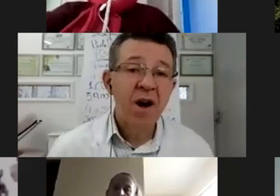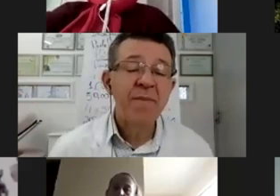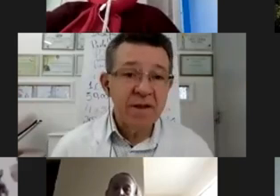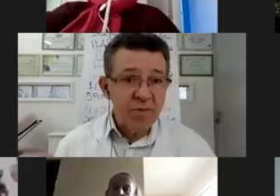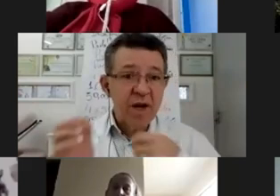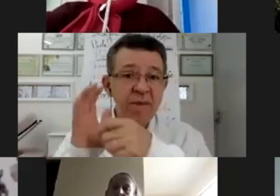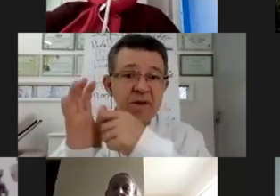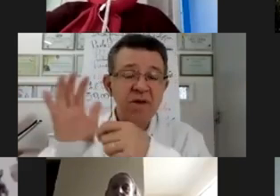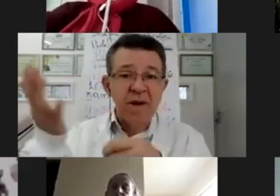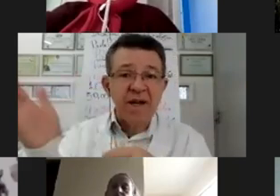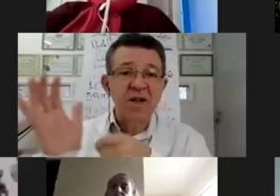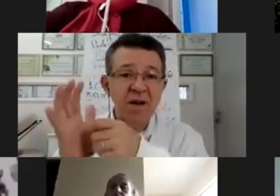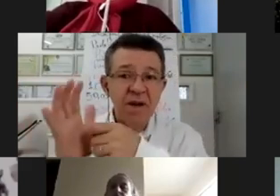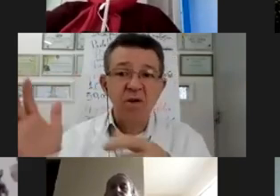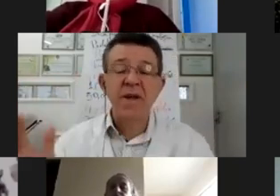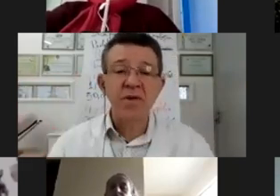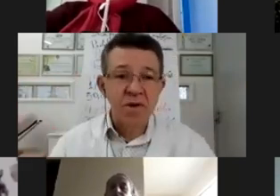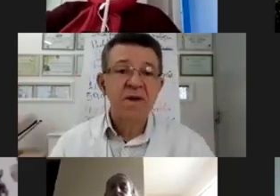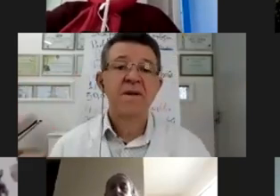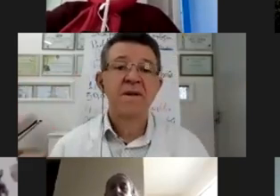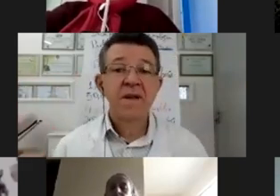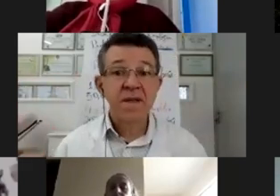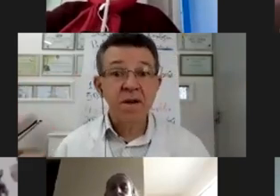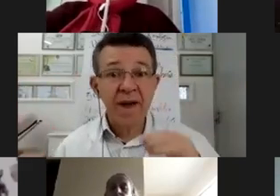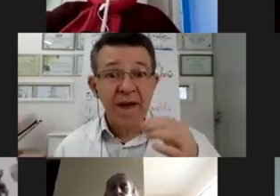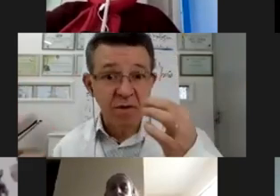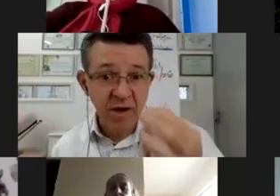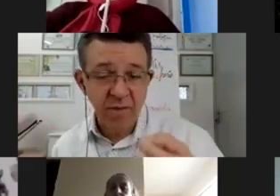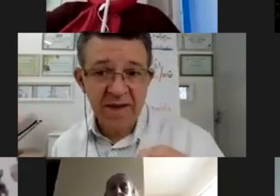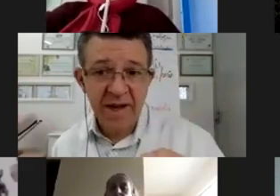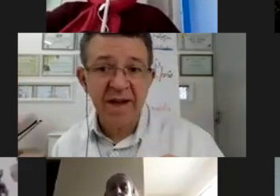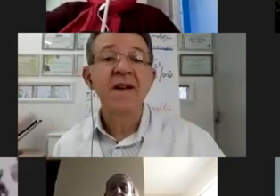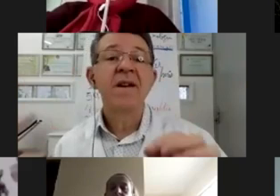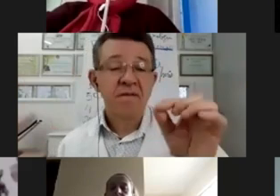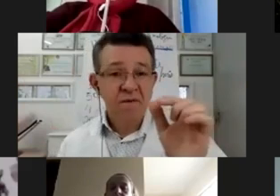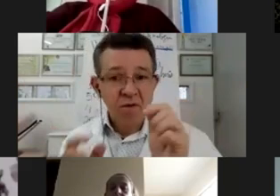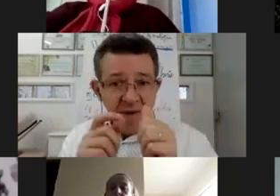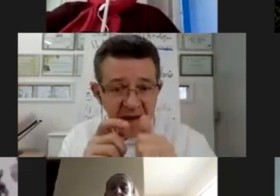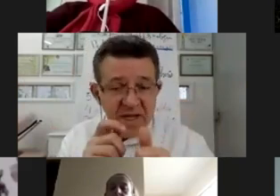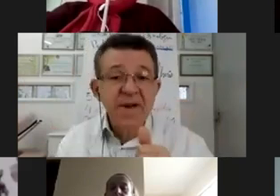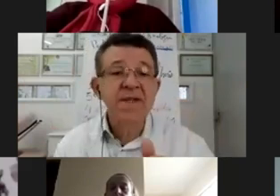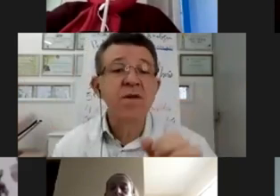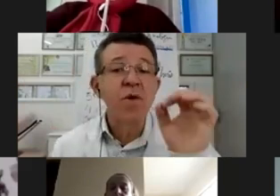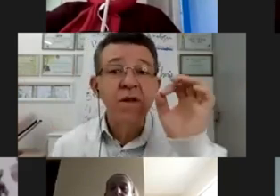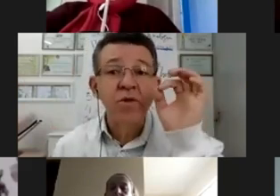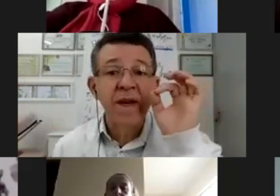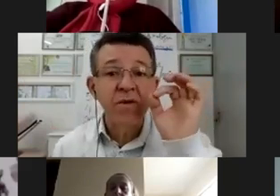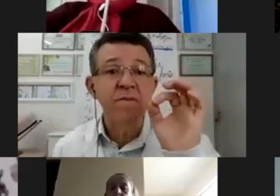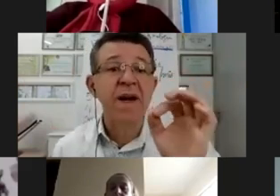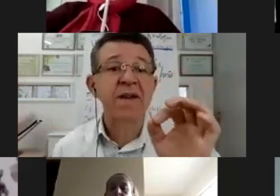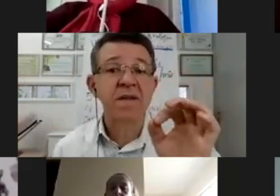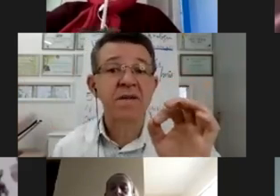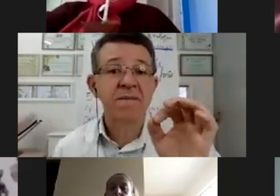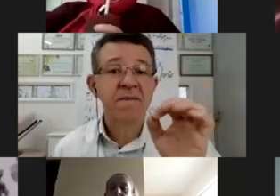pode. Ah, o médico me recomendou, tem uma cartinha, olha, me recomendou. Se o médico recomendar, começa a fazer o quanto